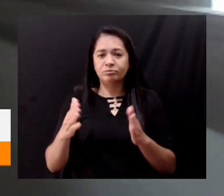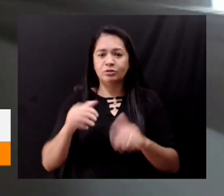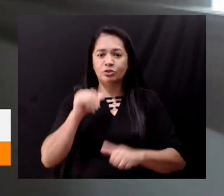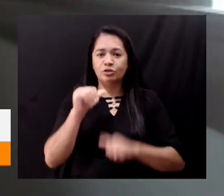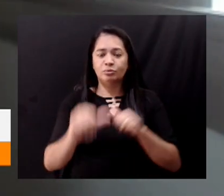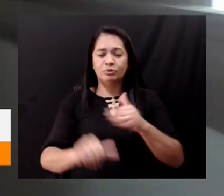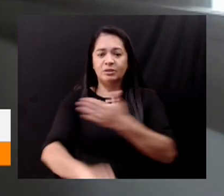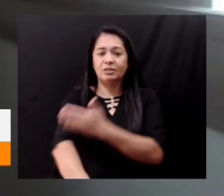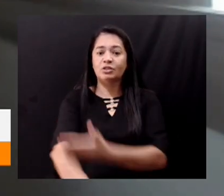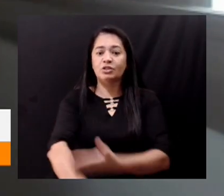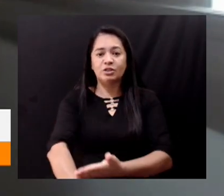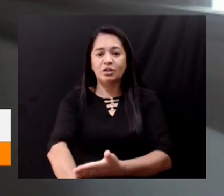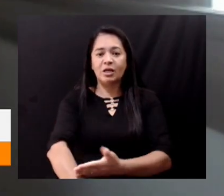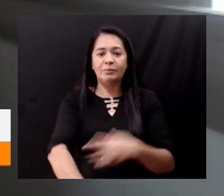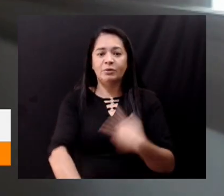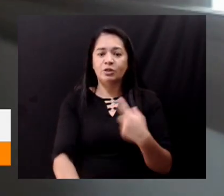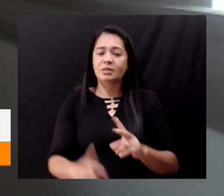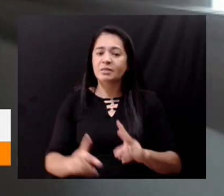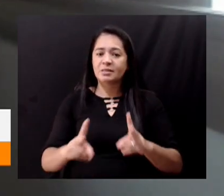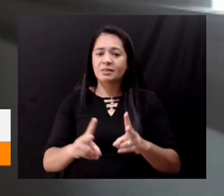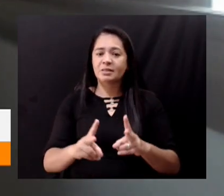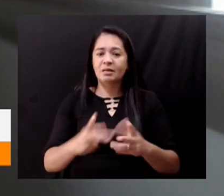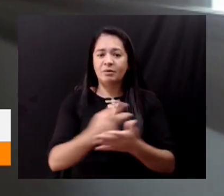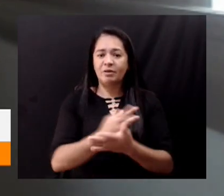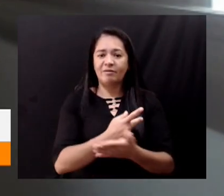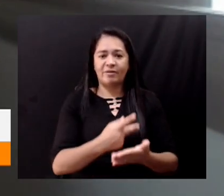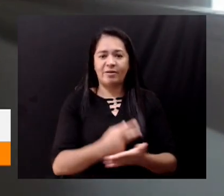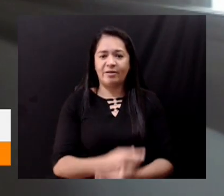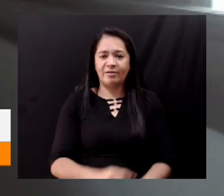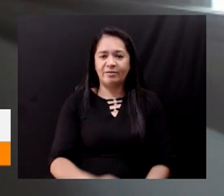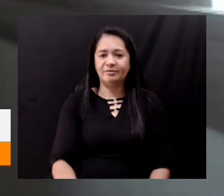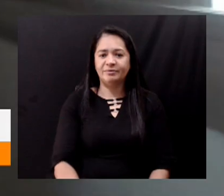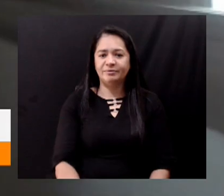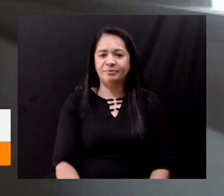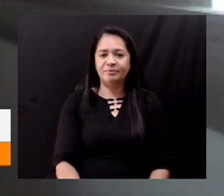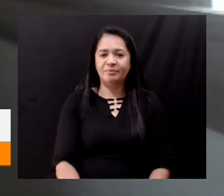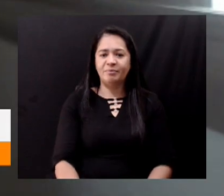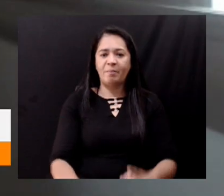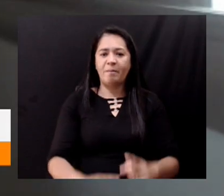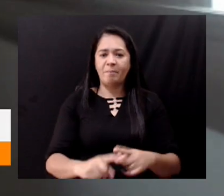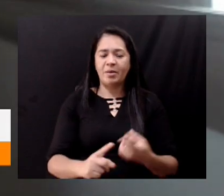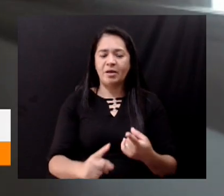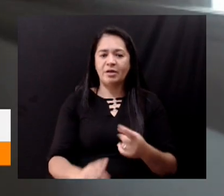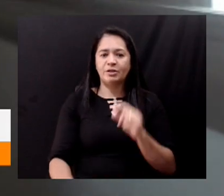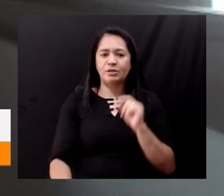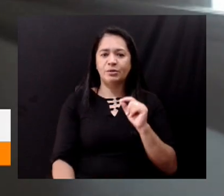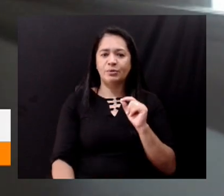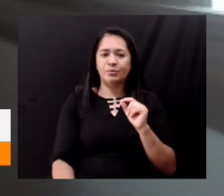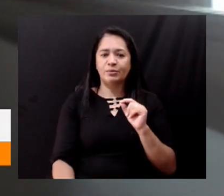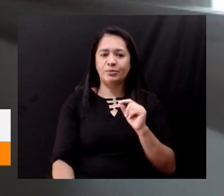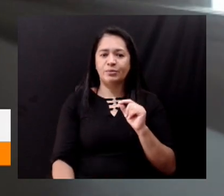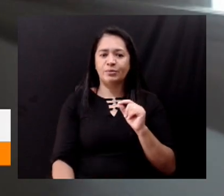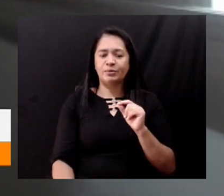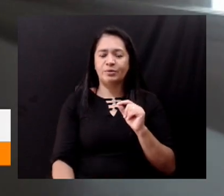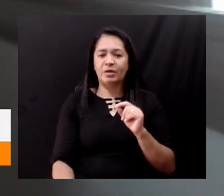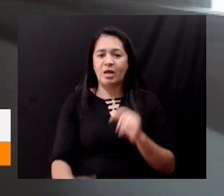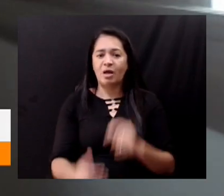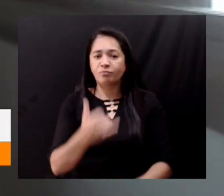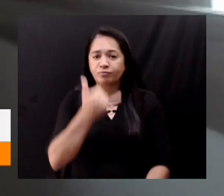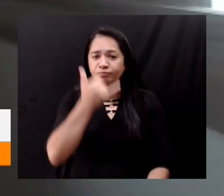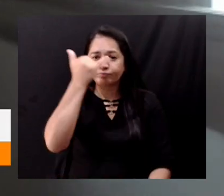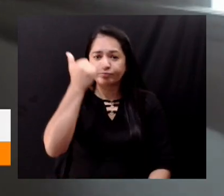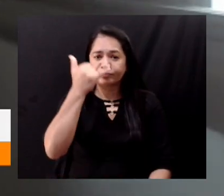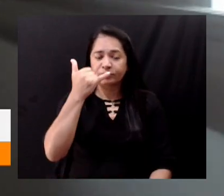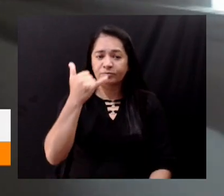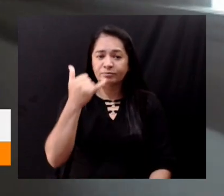sempre vai ter recaídas. O grande ponto é você não deixar essa frustração te